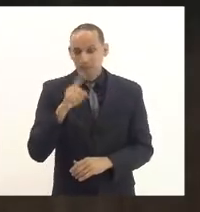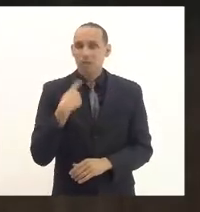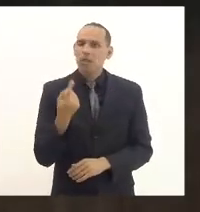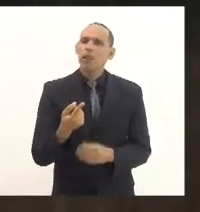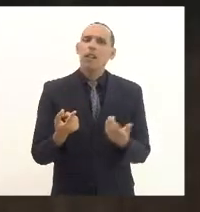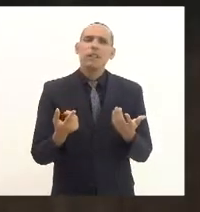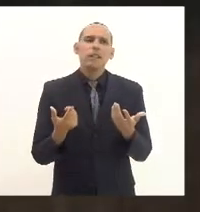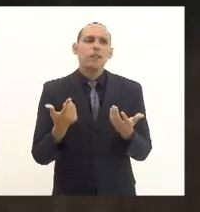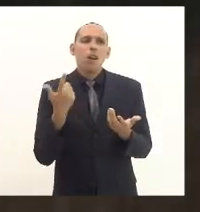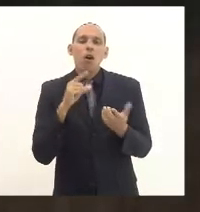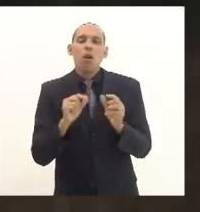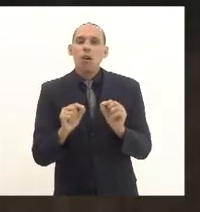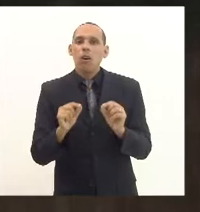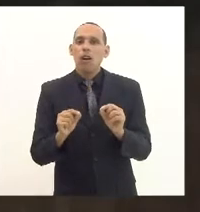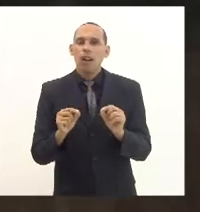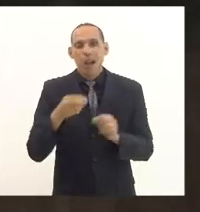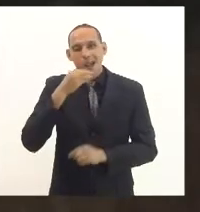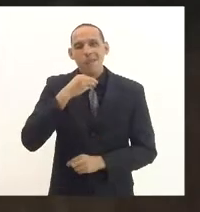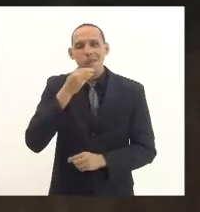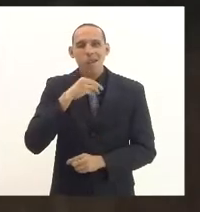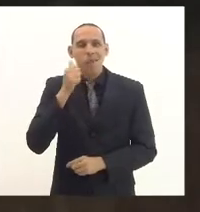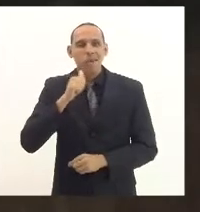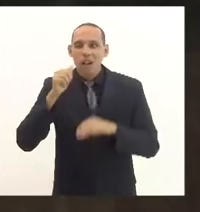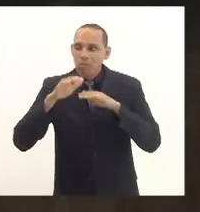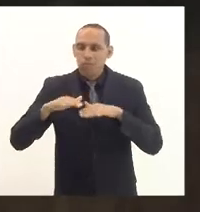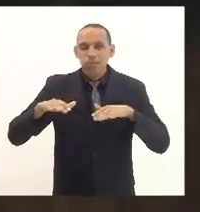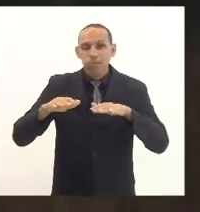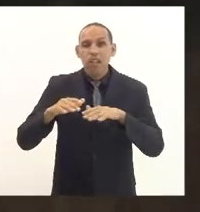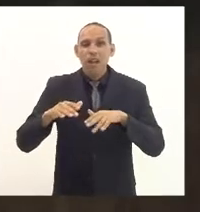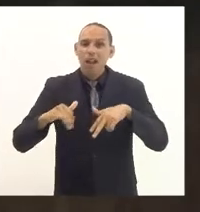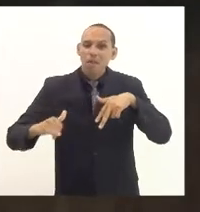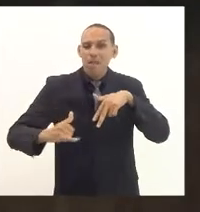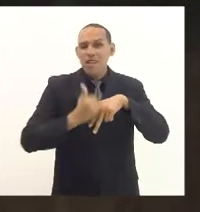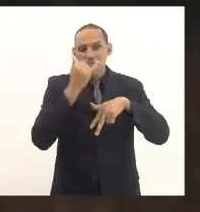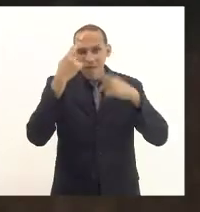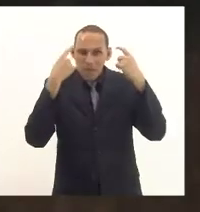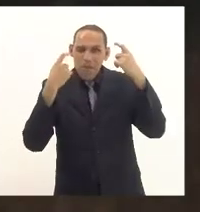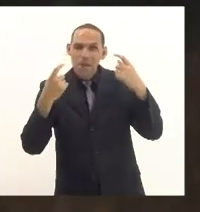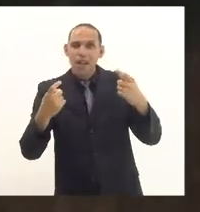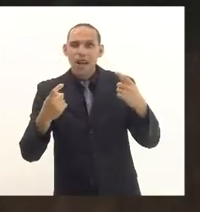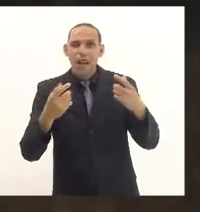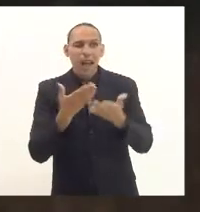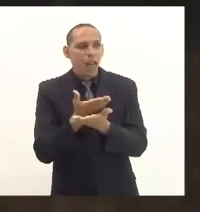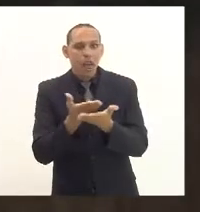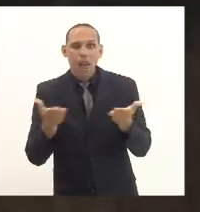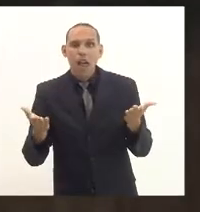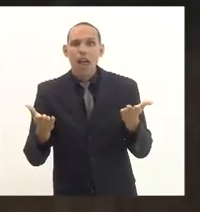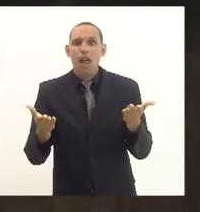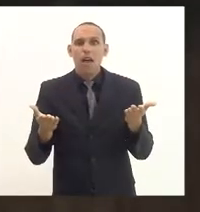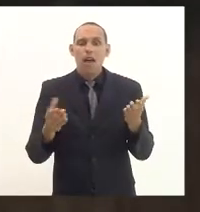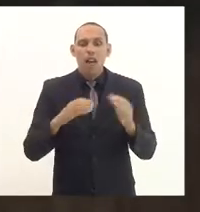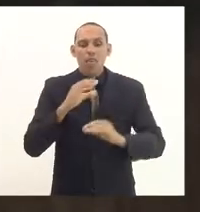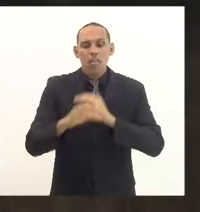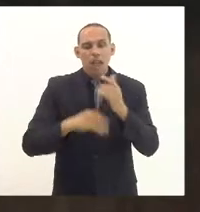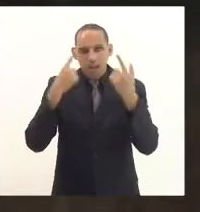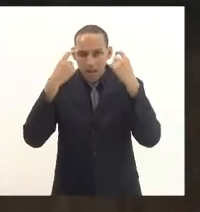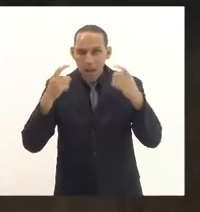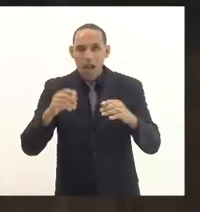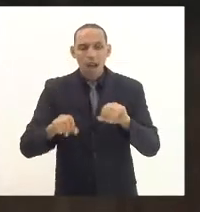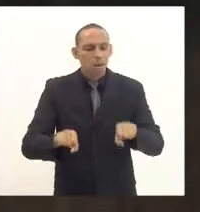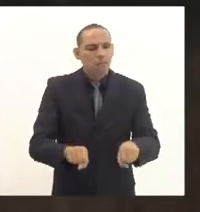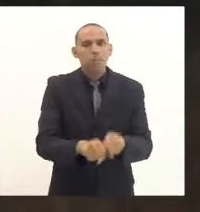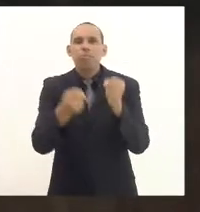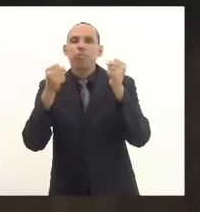aí uma oportunidade para as mulheres vítimas de violência romper o ciclo de violência que